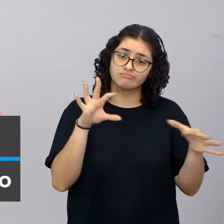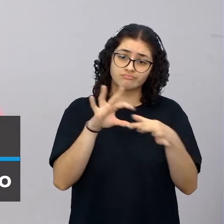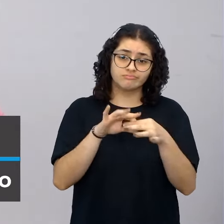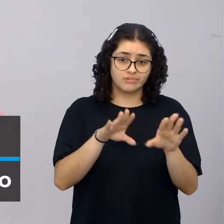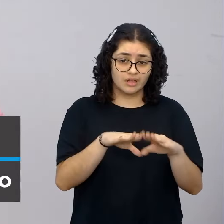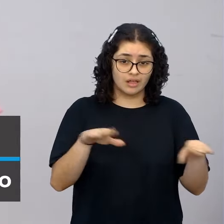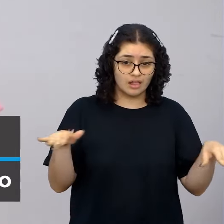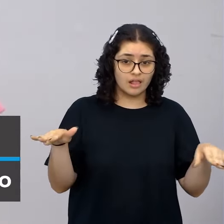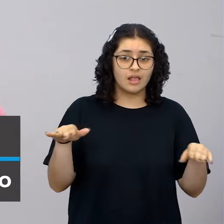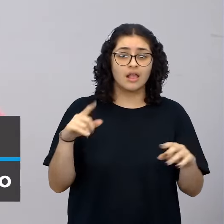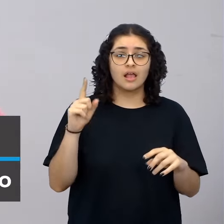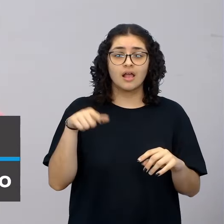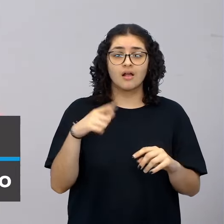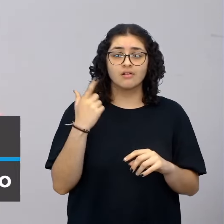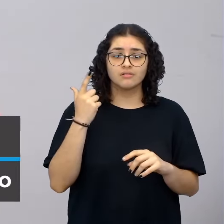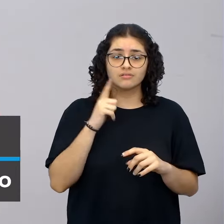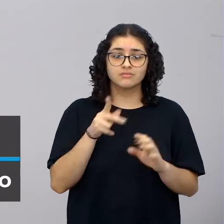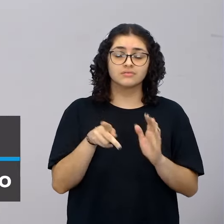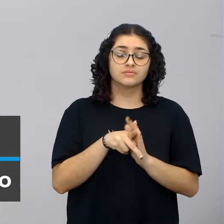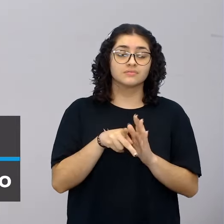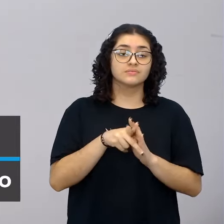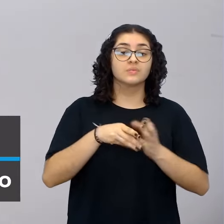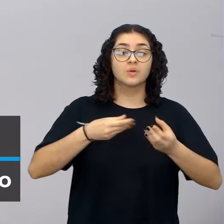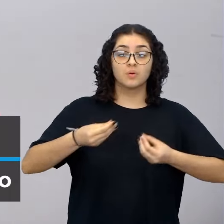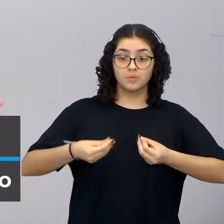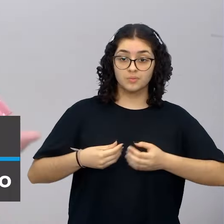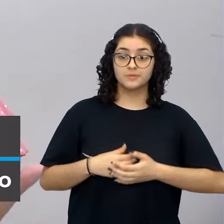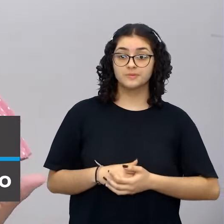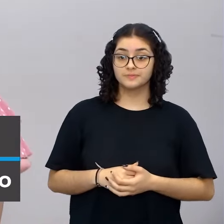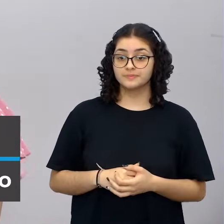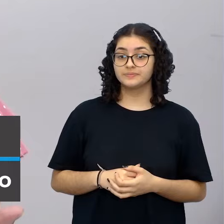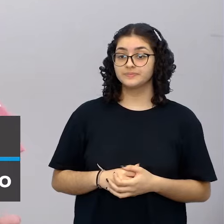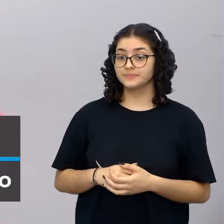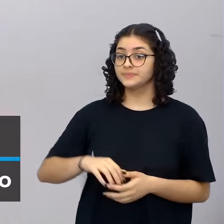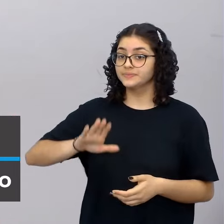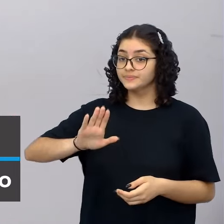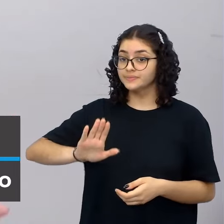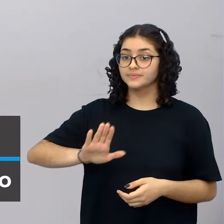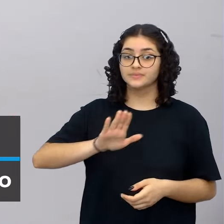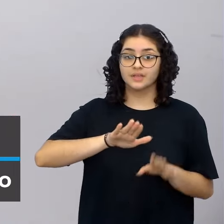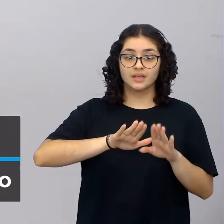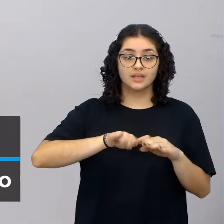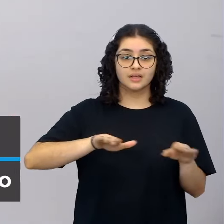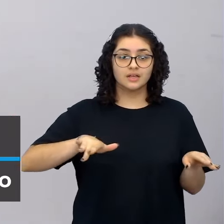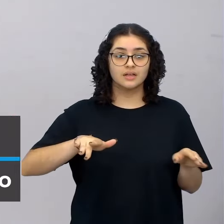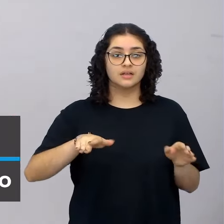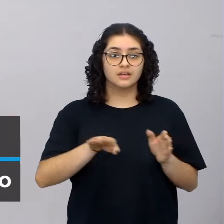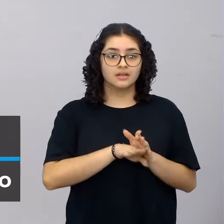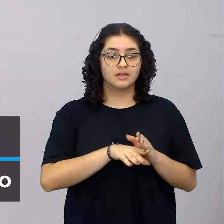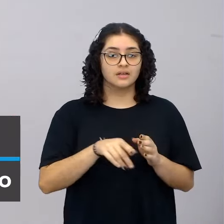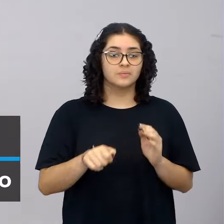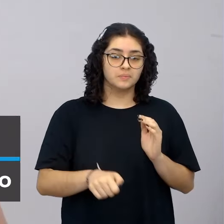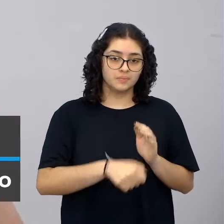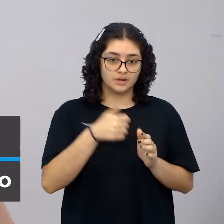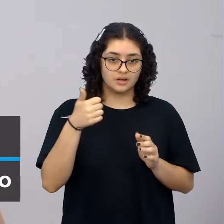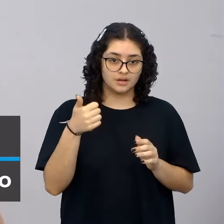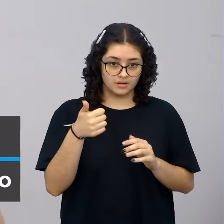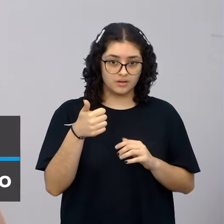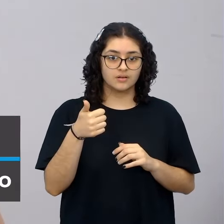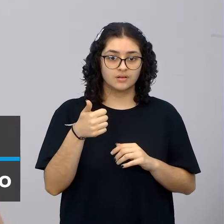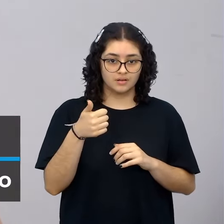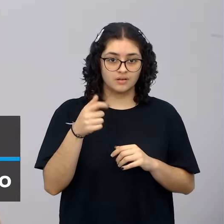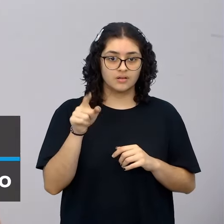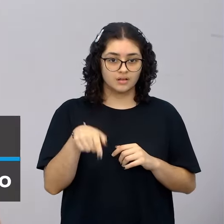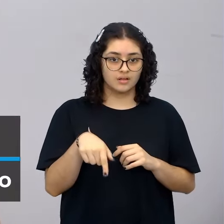de alguma forma ela passou por essa questão da tecnologia. Mas a criança que estava chegando lá no 1º aninho, chegou a pandemia, ela ficou